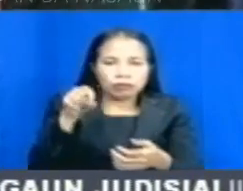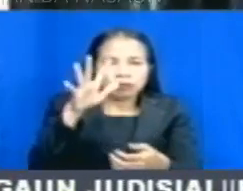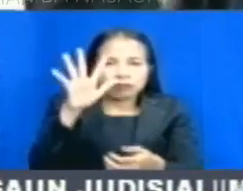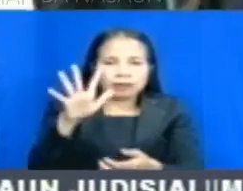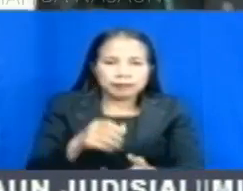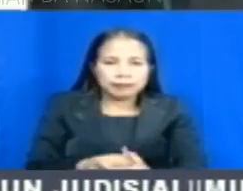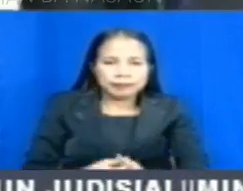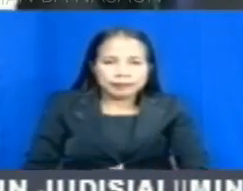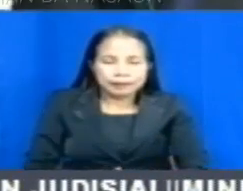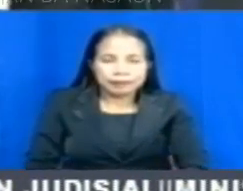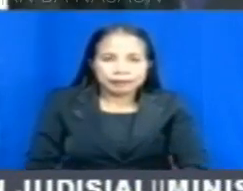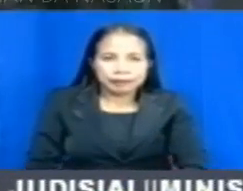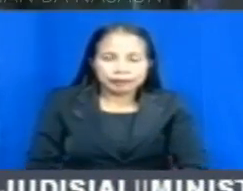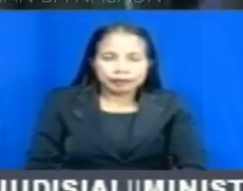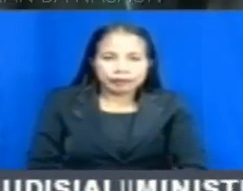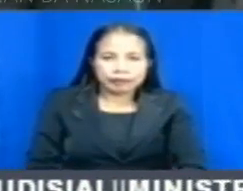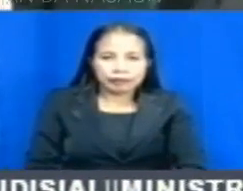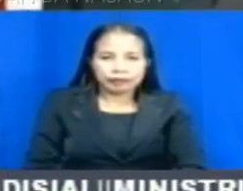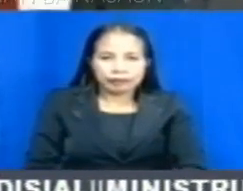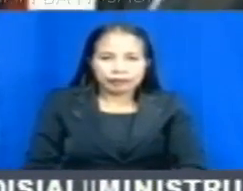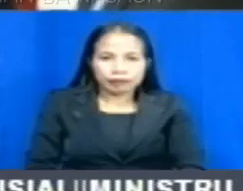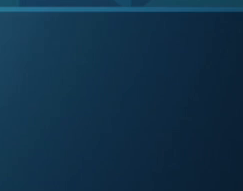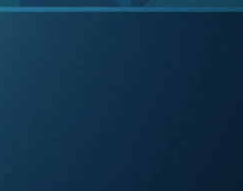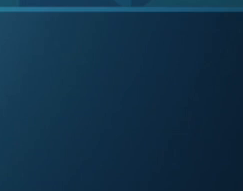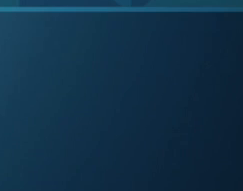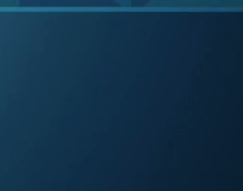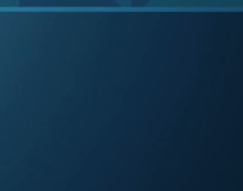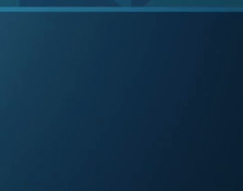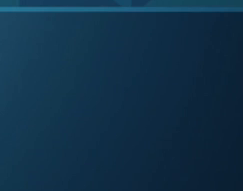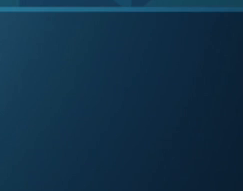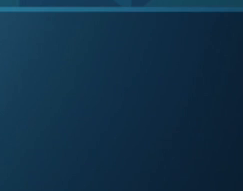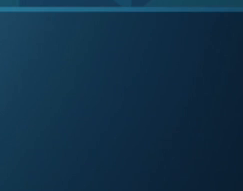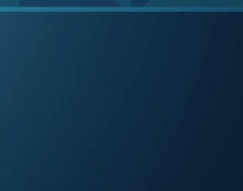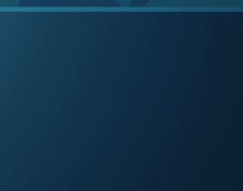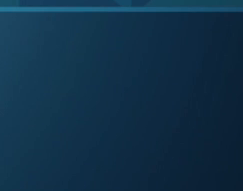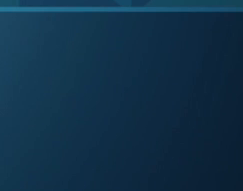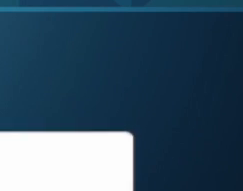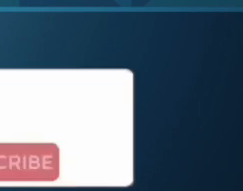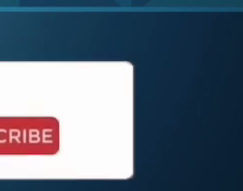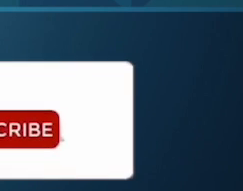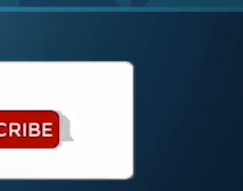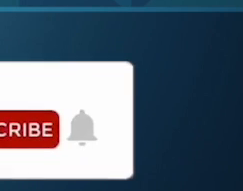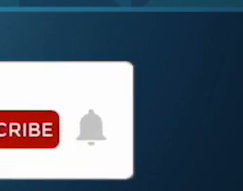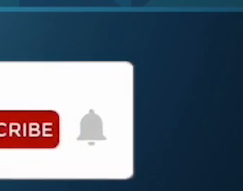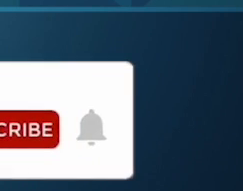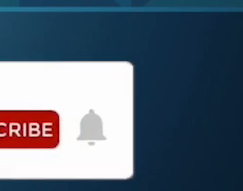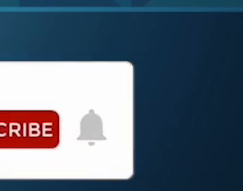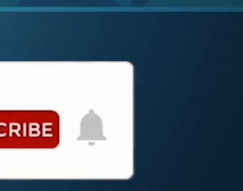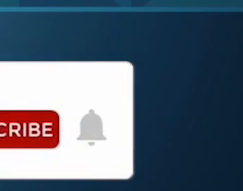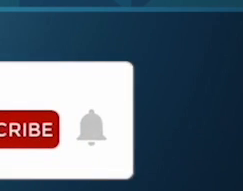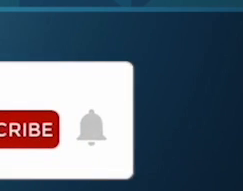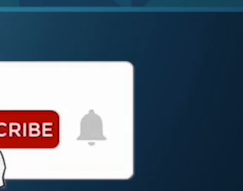lima. Gracilda Oliveira, Bento Martins, RTL. A tu retang informação factuais não atuais, que